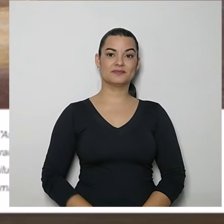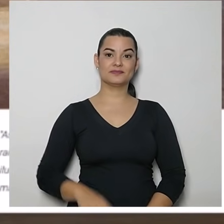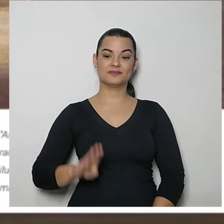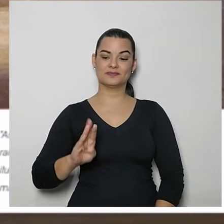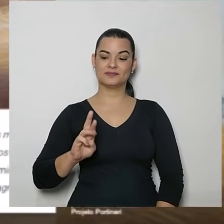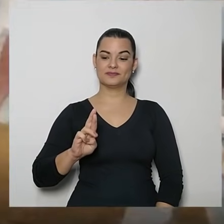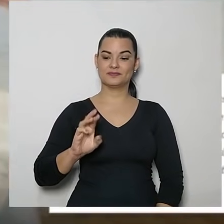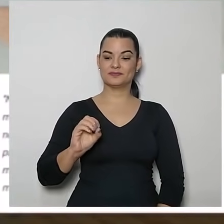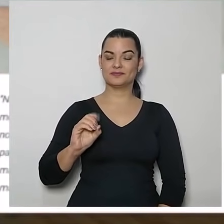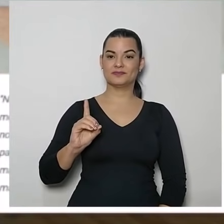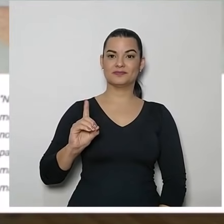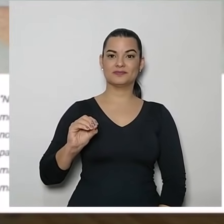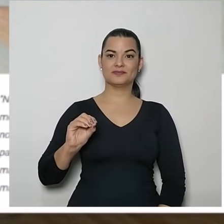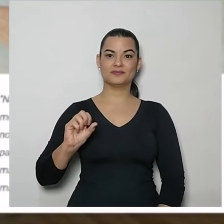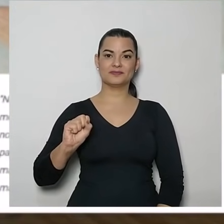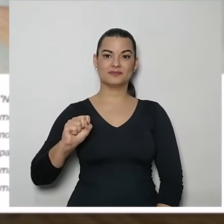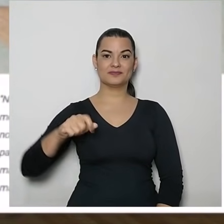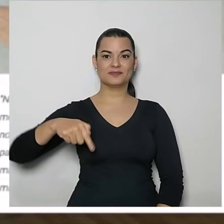Brodowski,